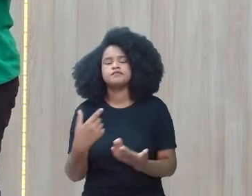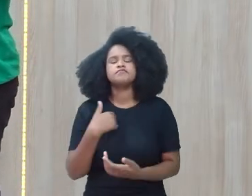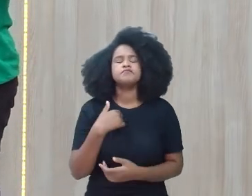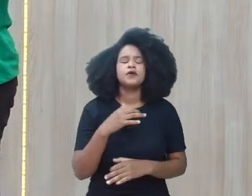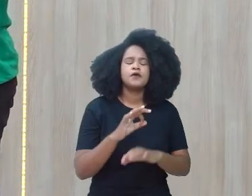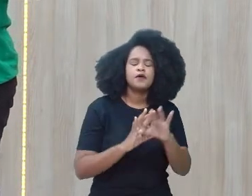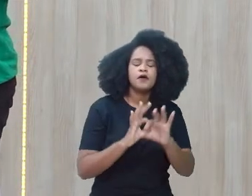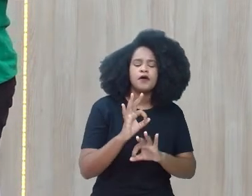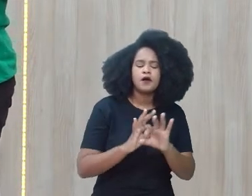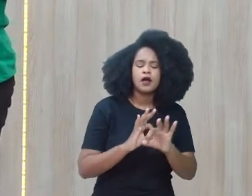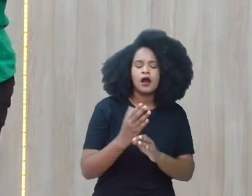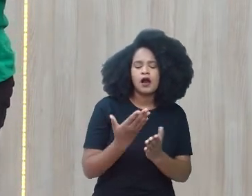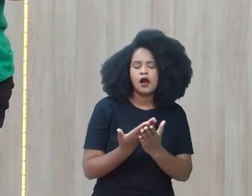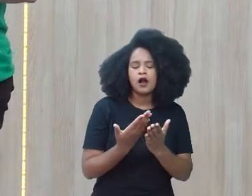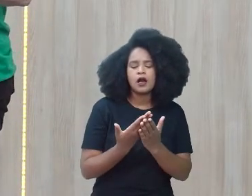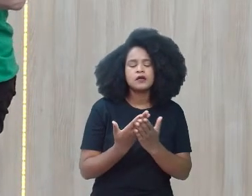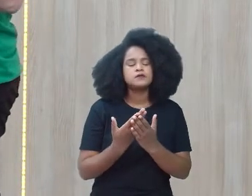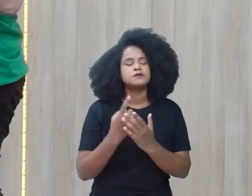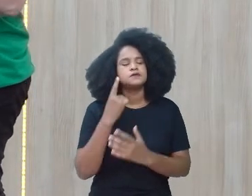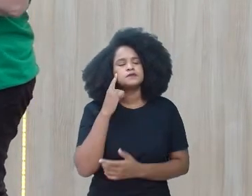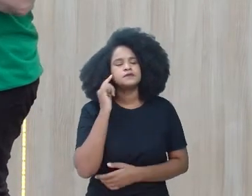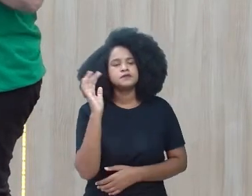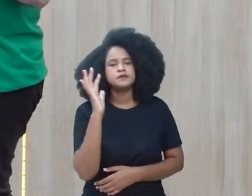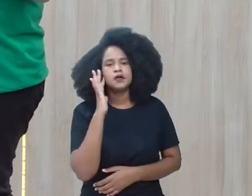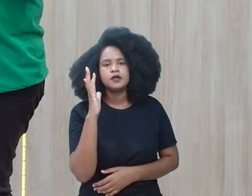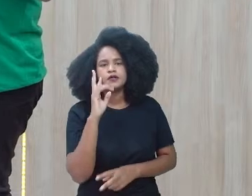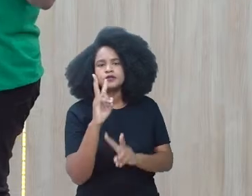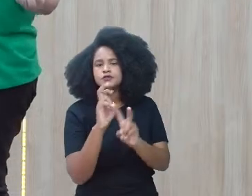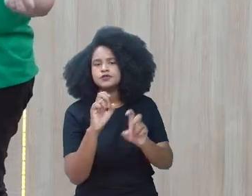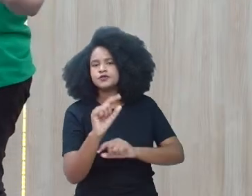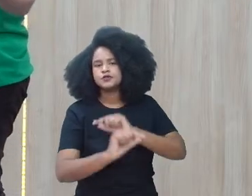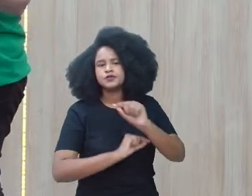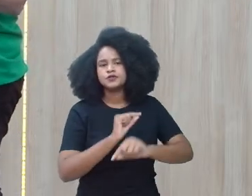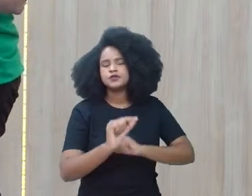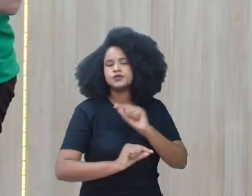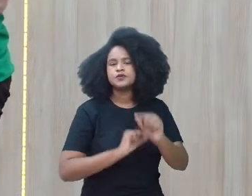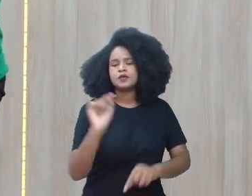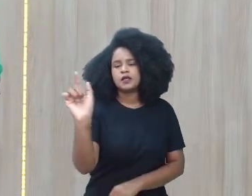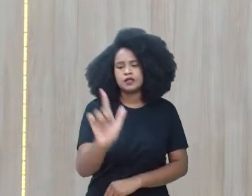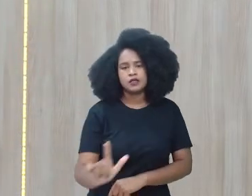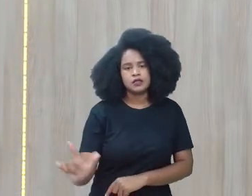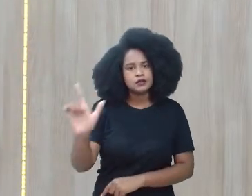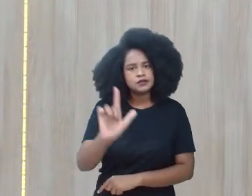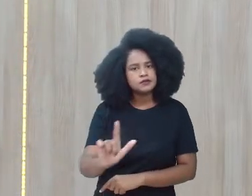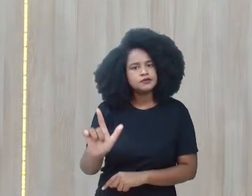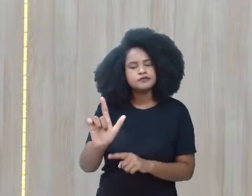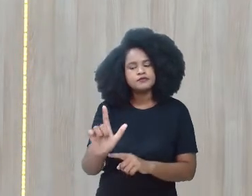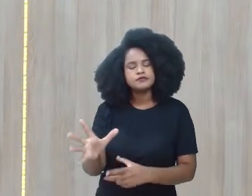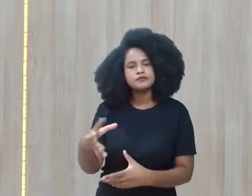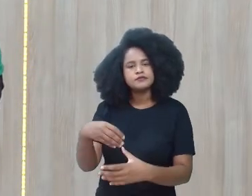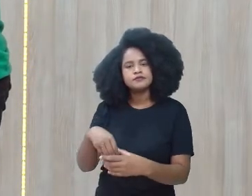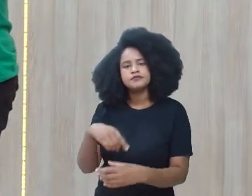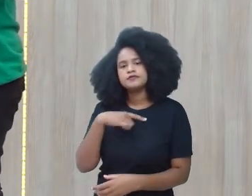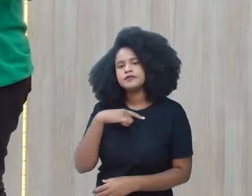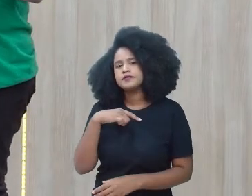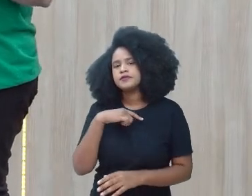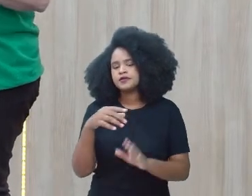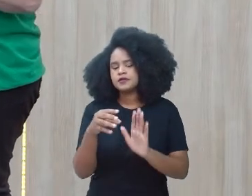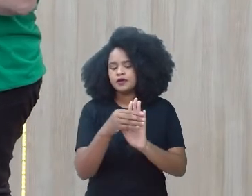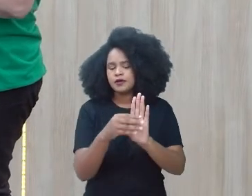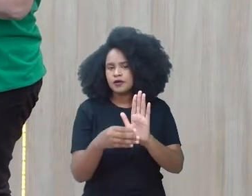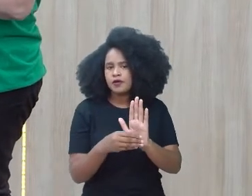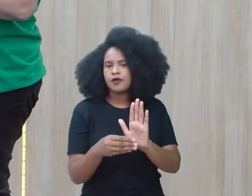tantas literaturas que temos, não é? Com esses conteúdos, não é? Explicando as coisas que temos